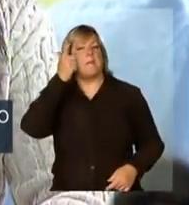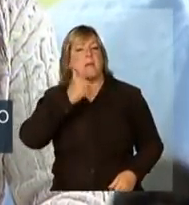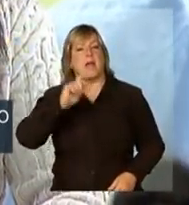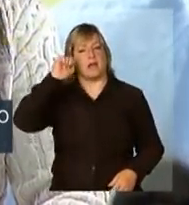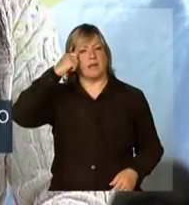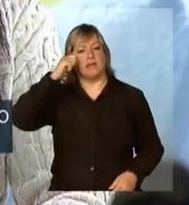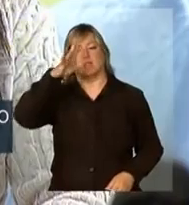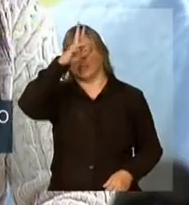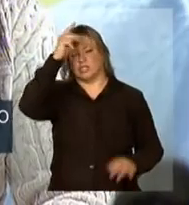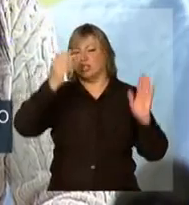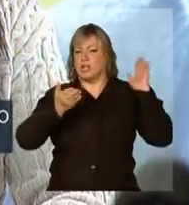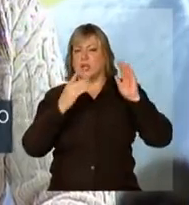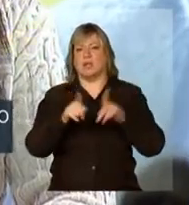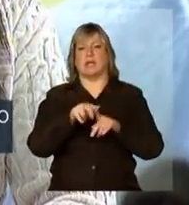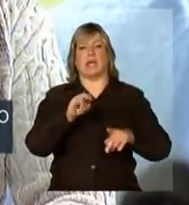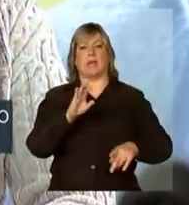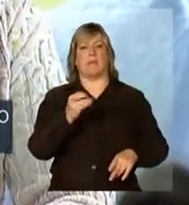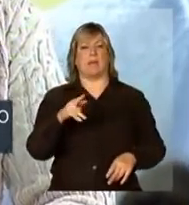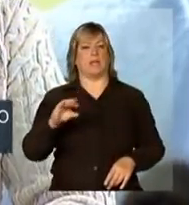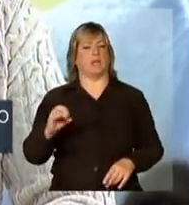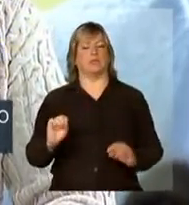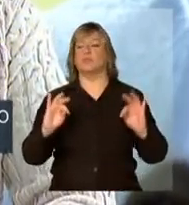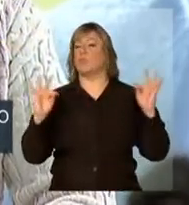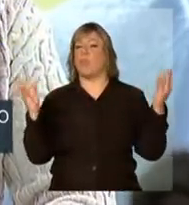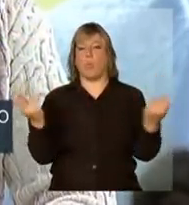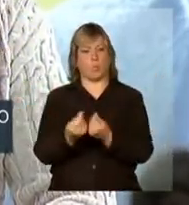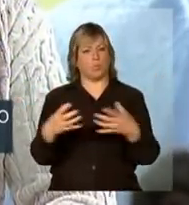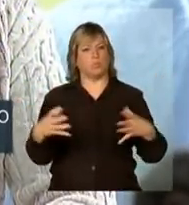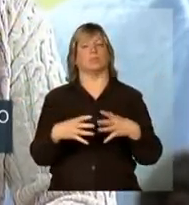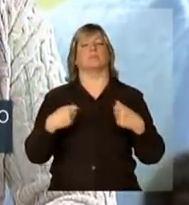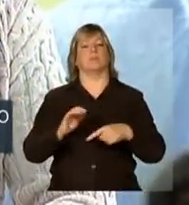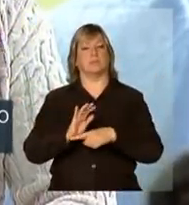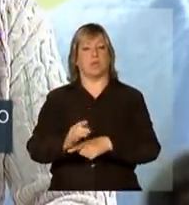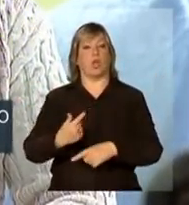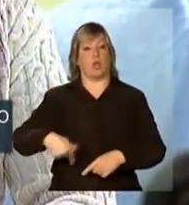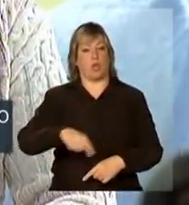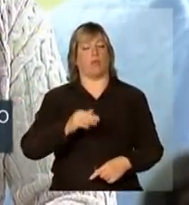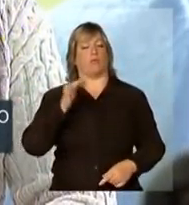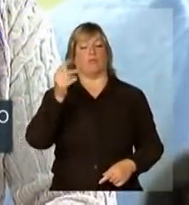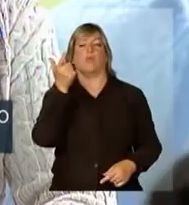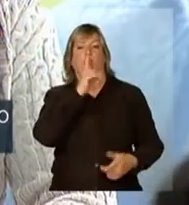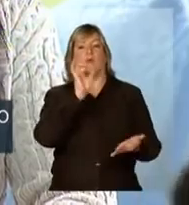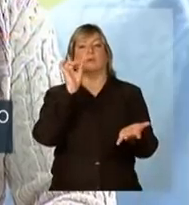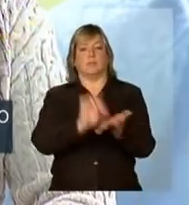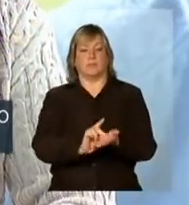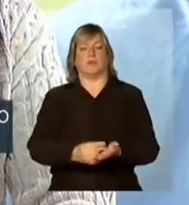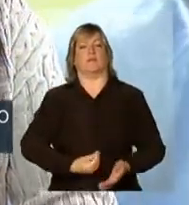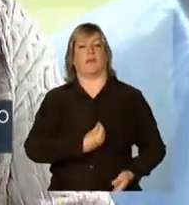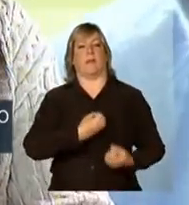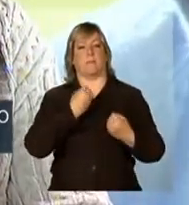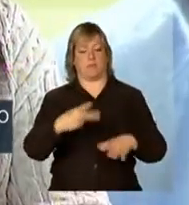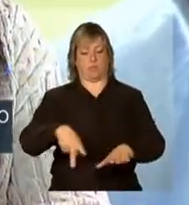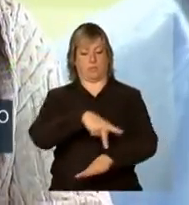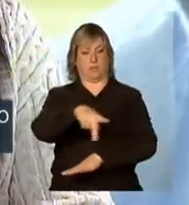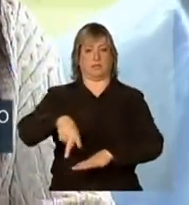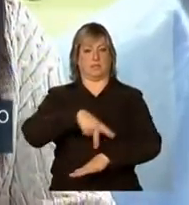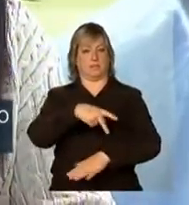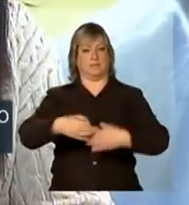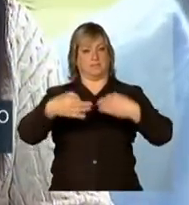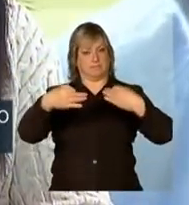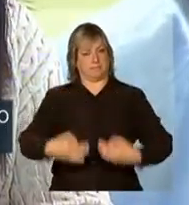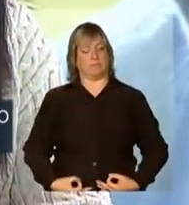indígenas, ribeirinhos e os demais. Nós seremos um estado, de fato, uma nação